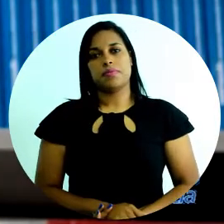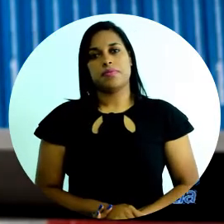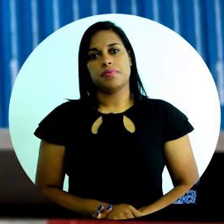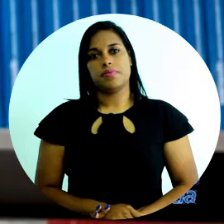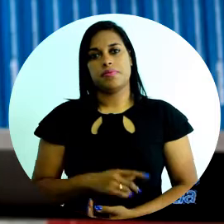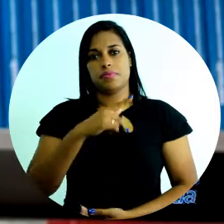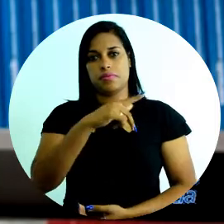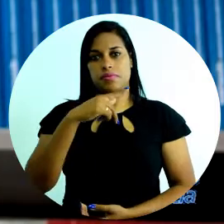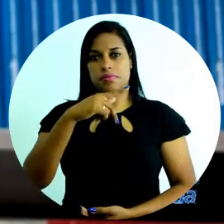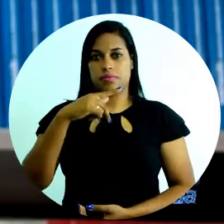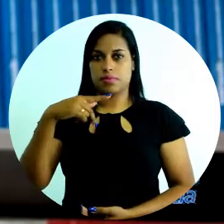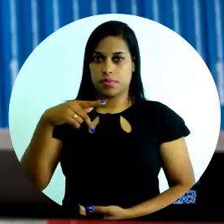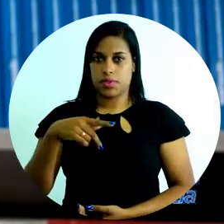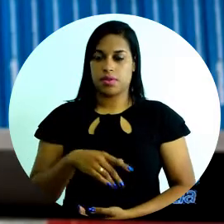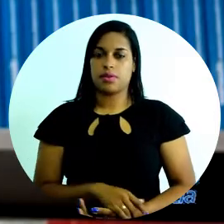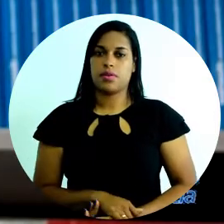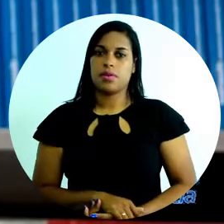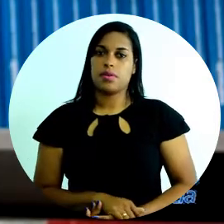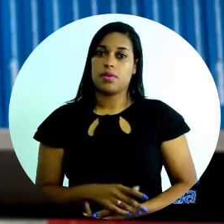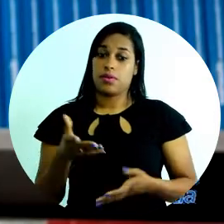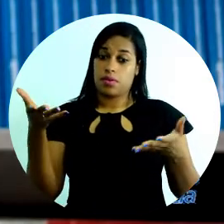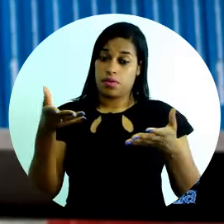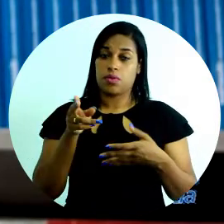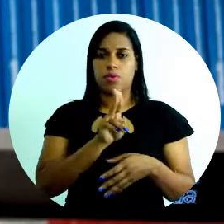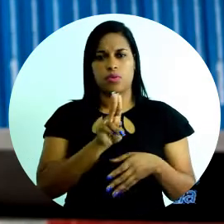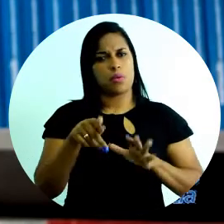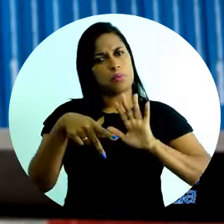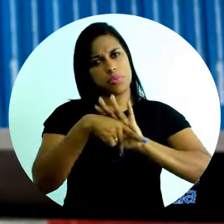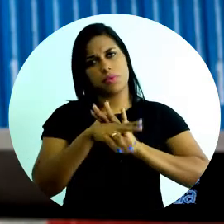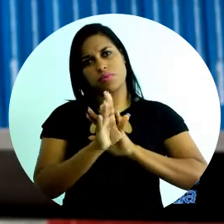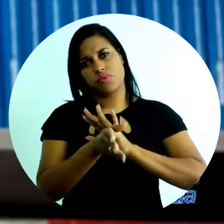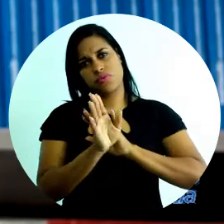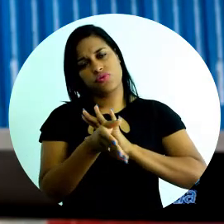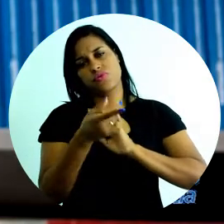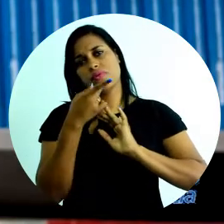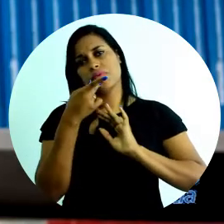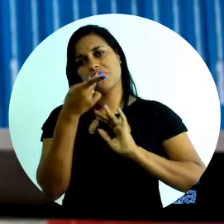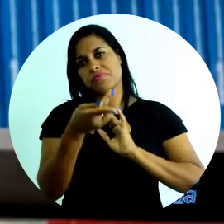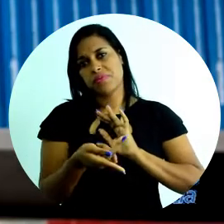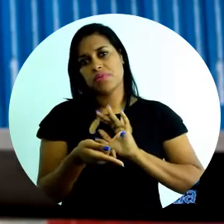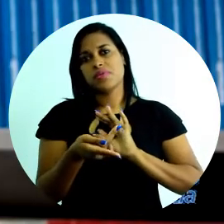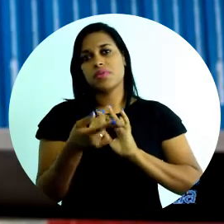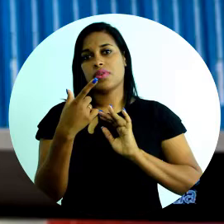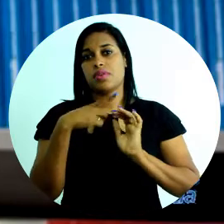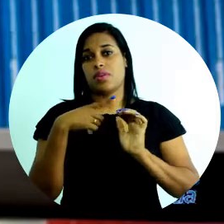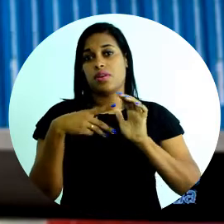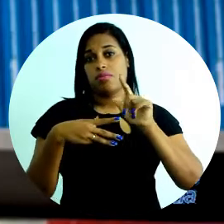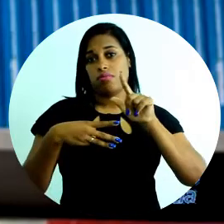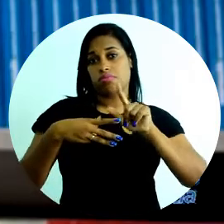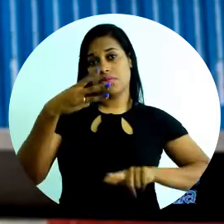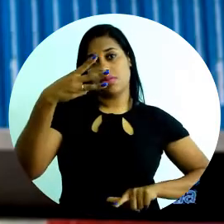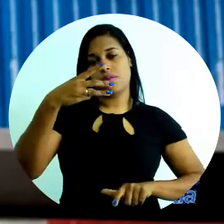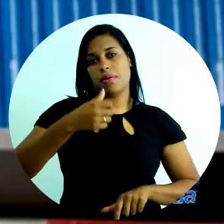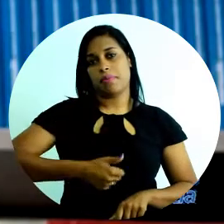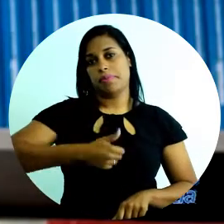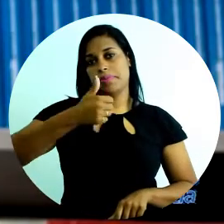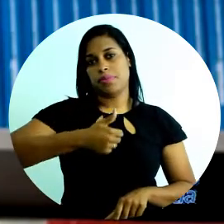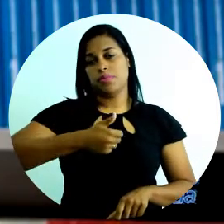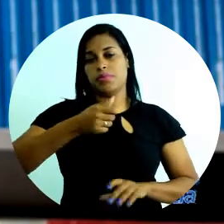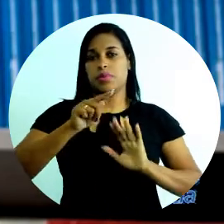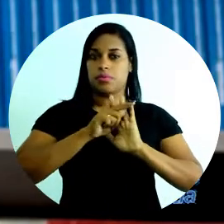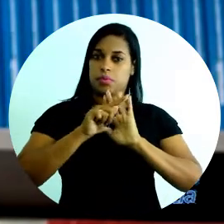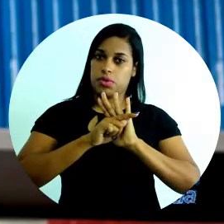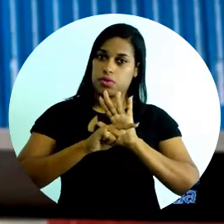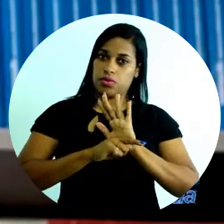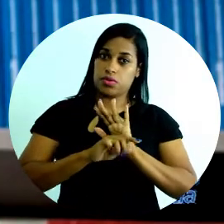político-pedagógico. O projeto político-pedagógico, ele, como o próprio nome já sugere, ele tem 3 dimensões. A primeira dimensão é